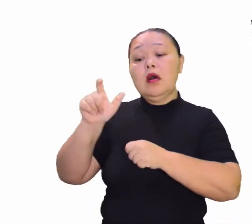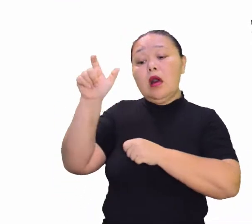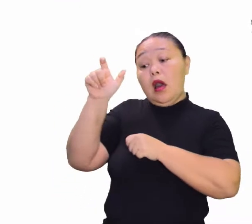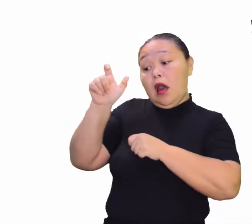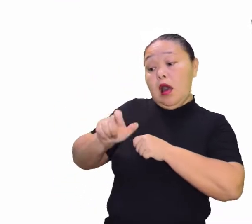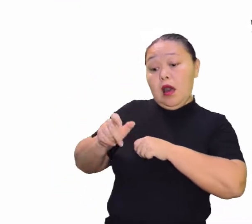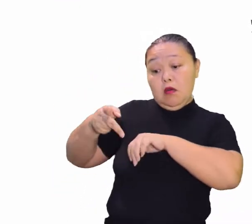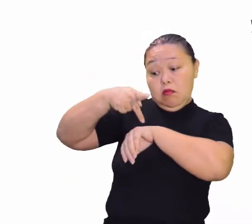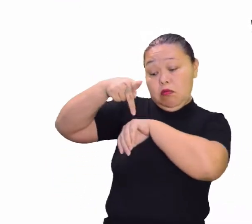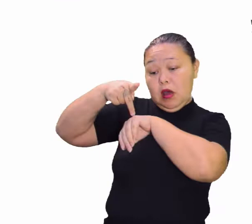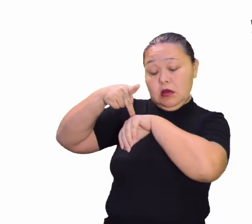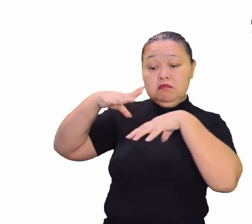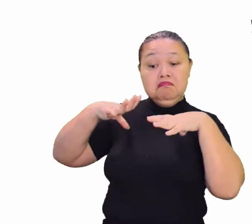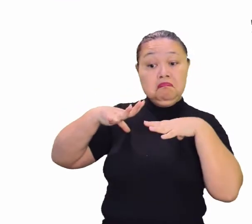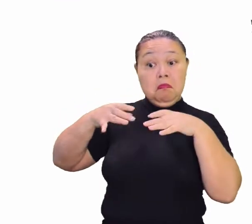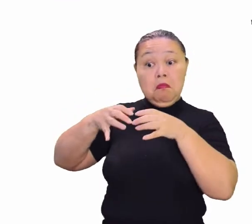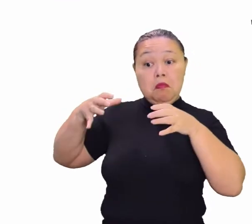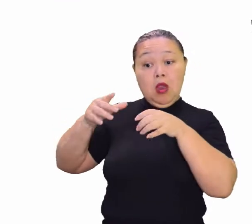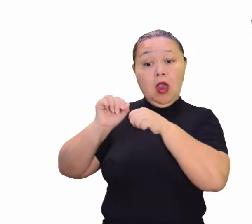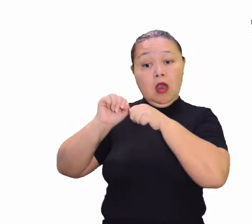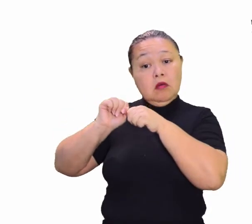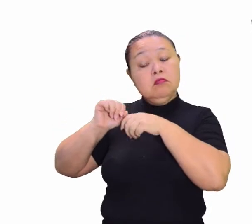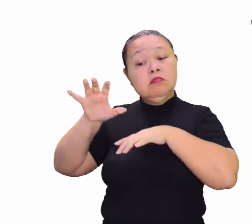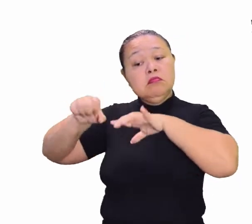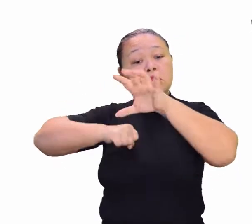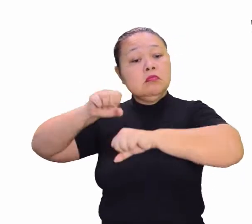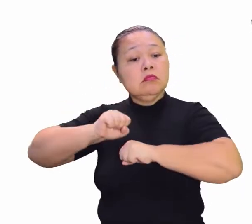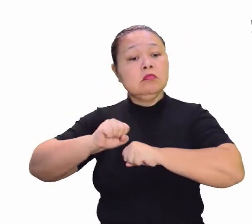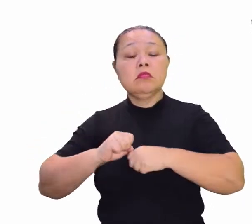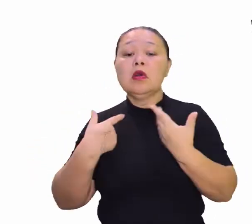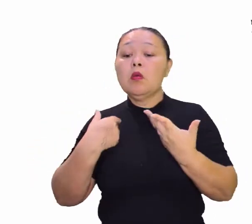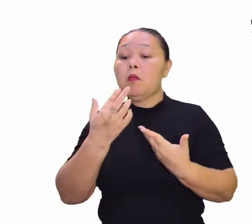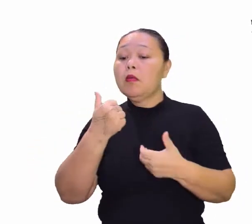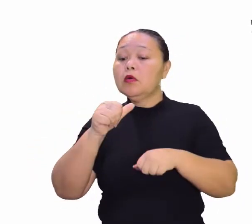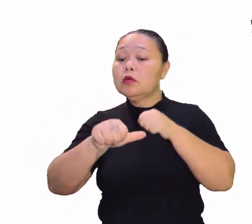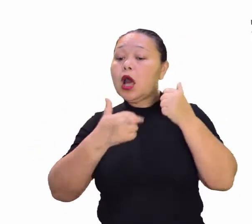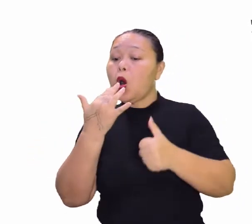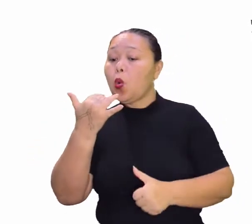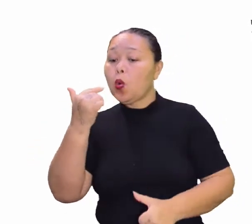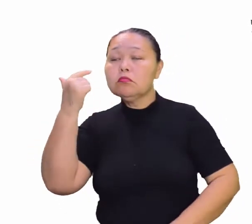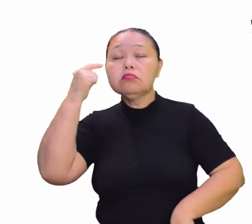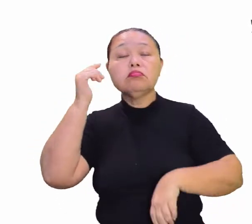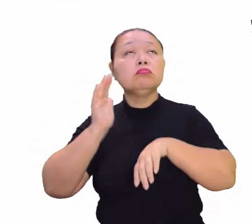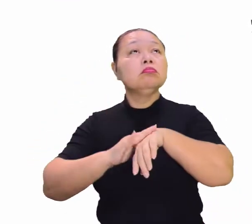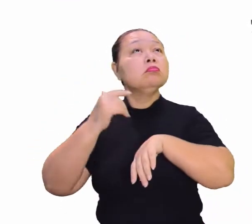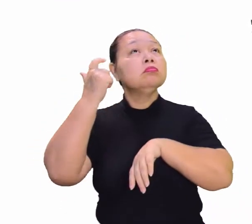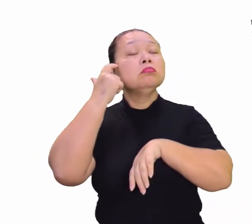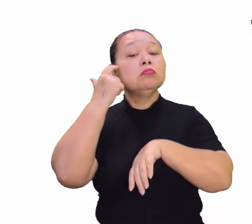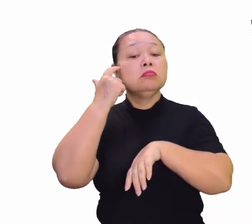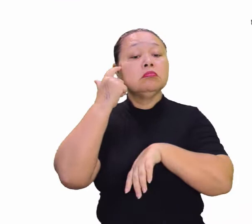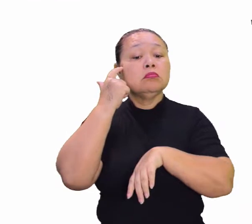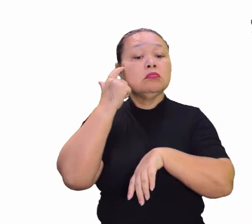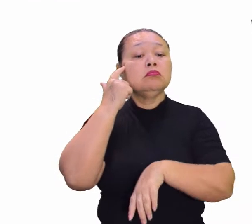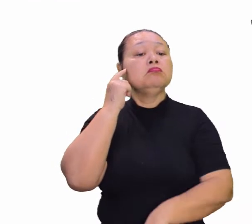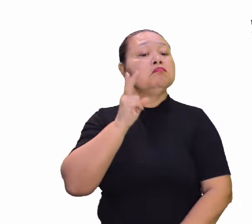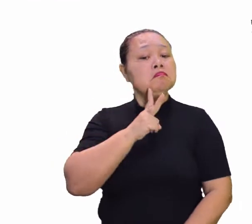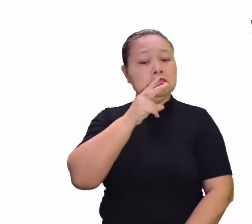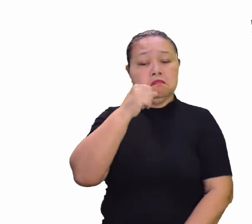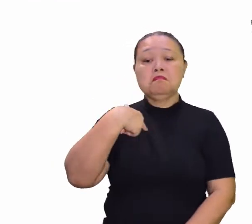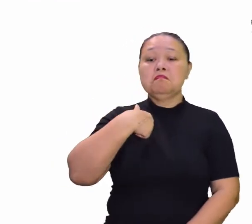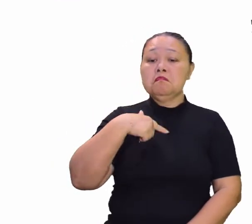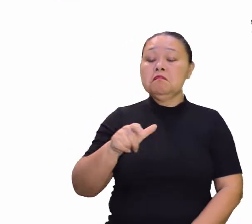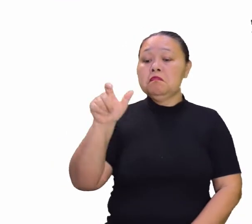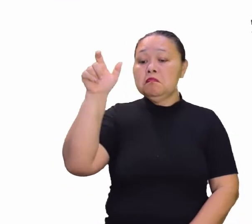vou mudar aqui a cor, Rogério, e fazer uma reflexão. O que você acha? Vamos agora. Olha só, intensamente explorados